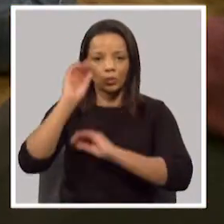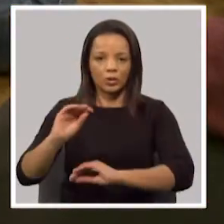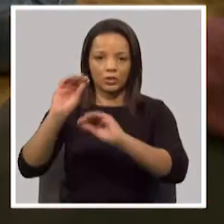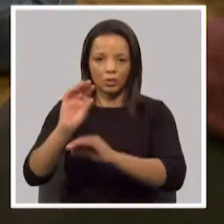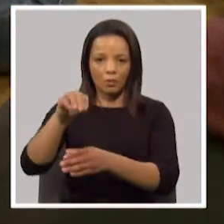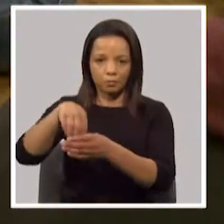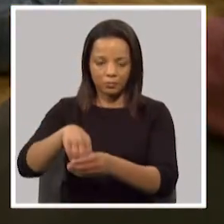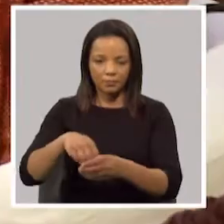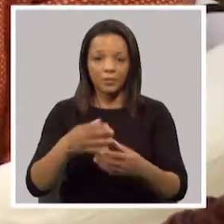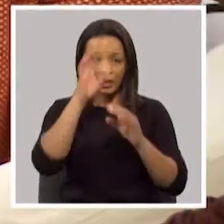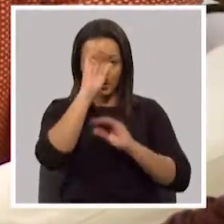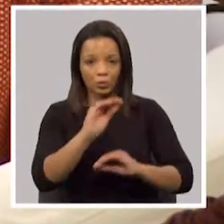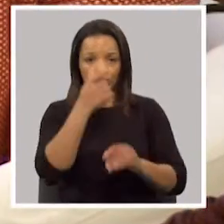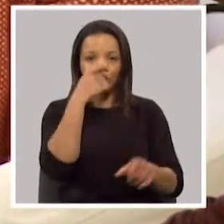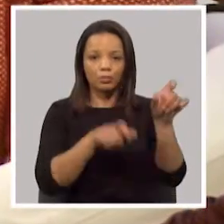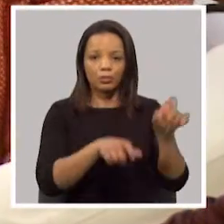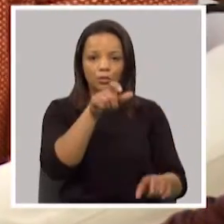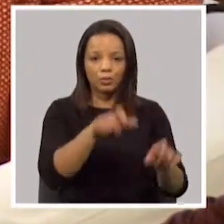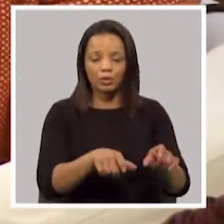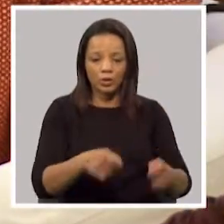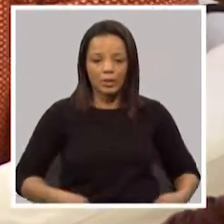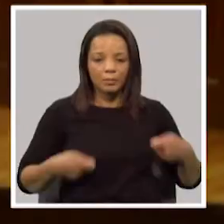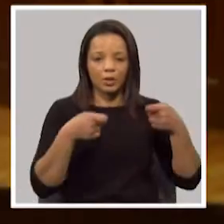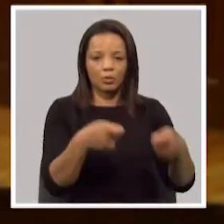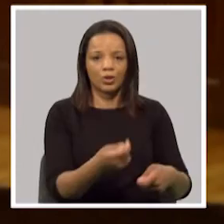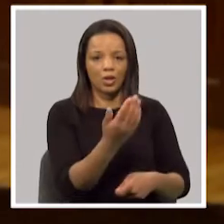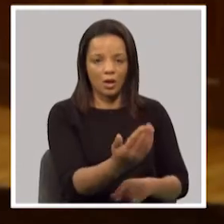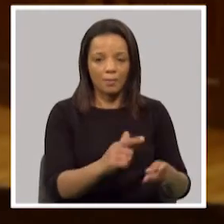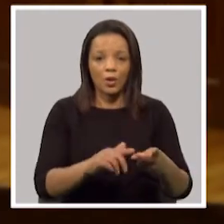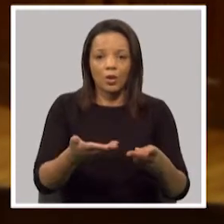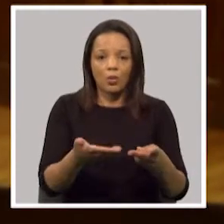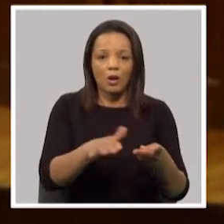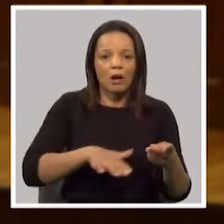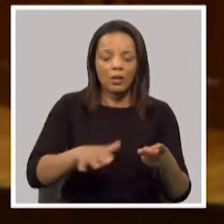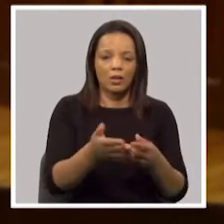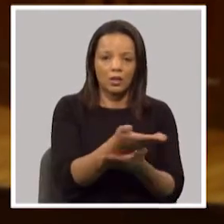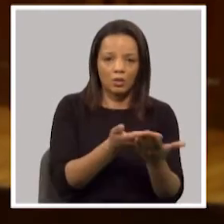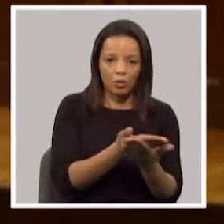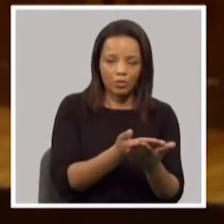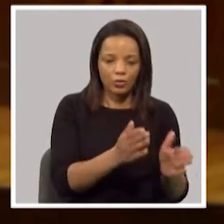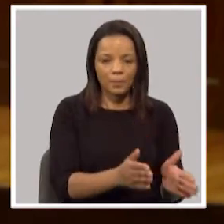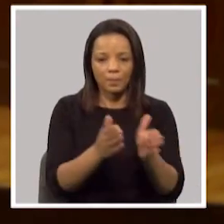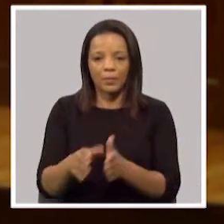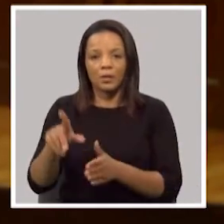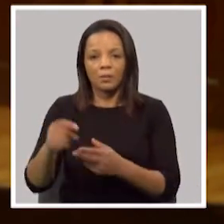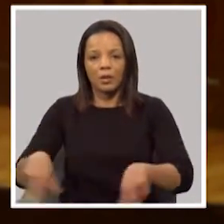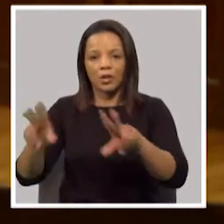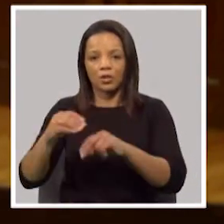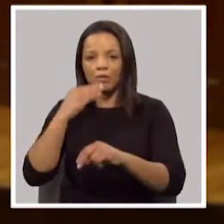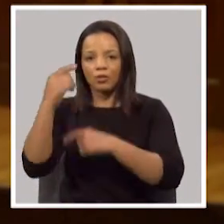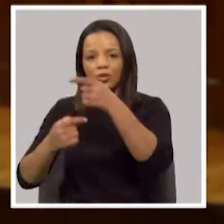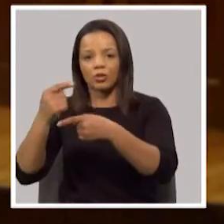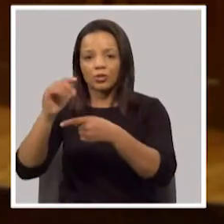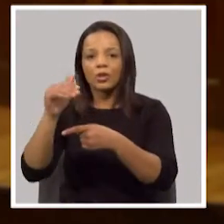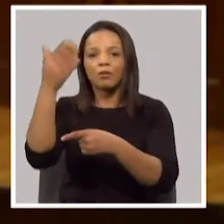da educação. Não só a educação de pessoas que são empreendedoras ou que estão na área dos negócios, mas também as